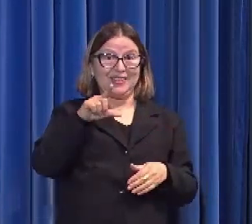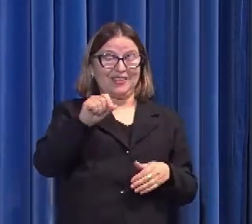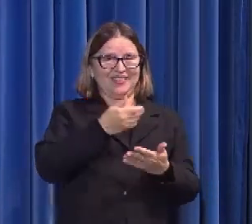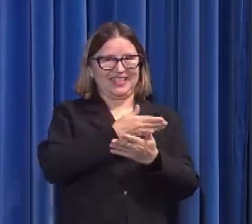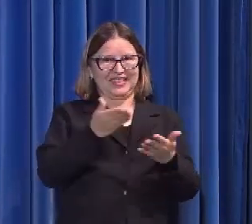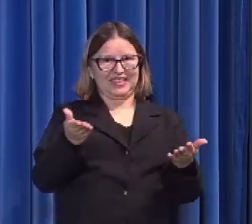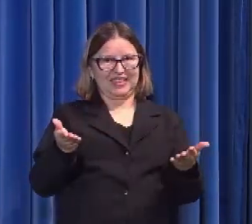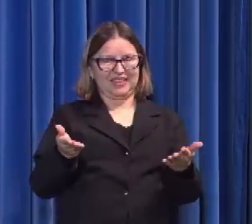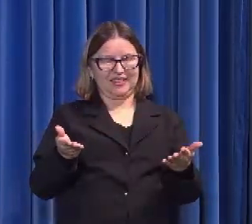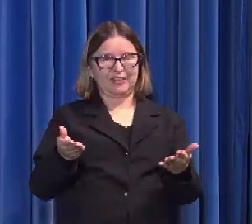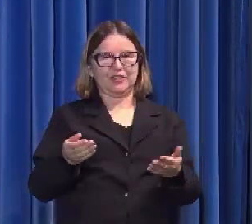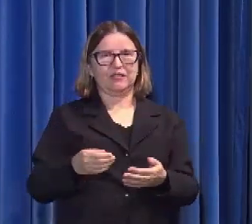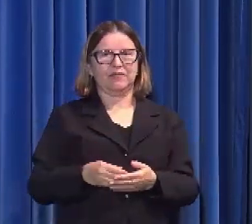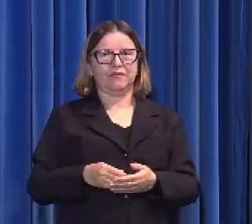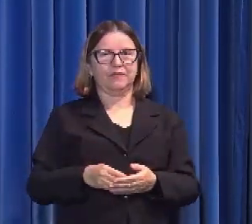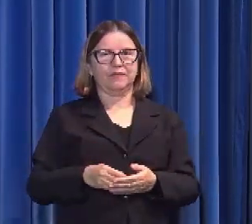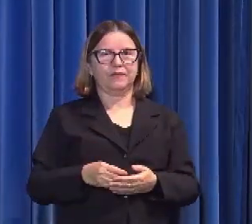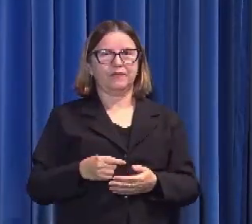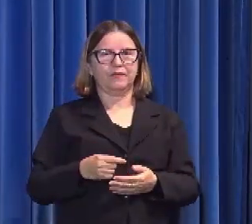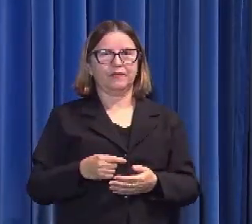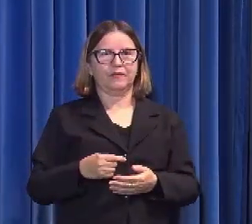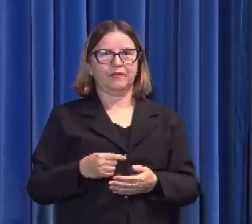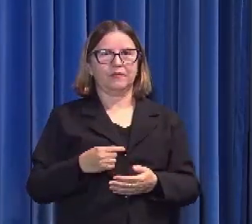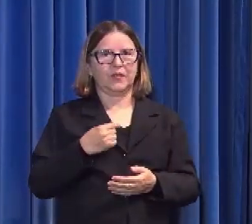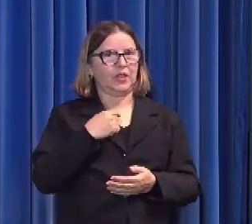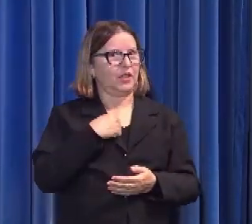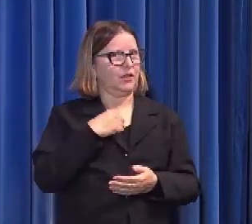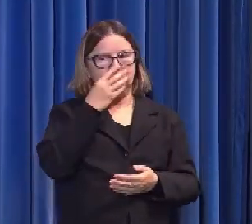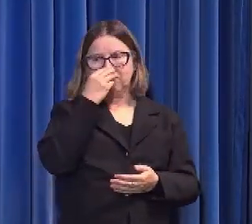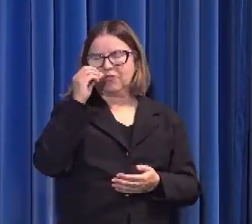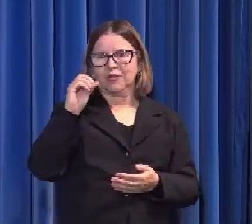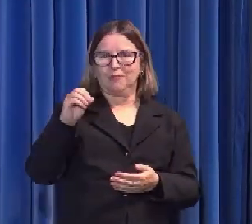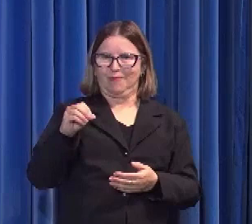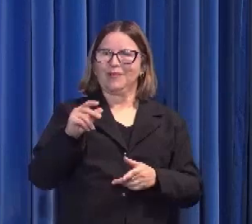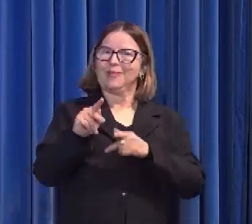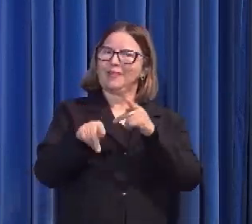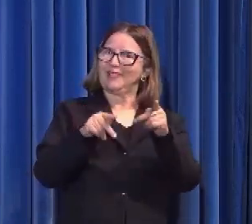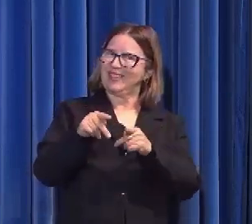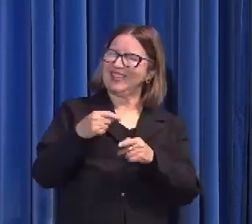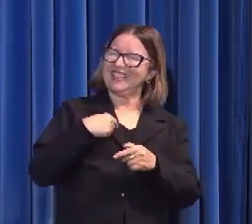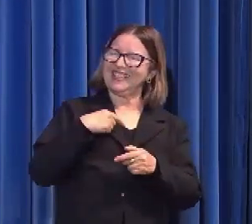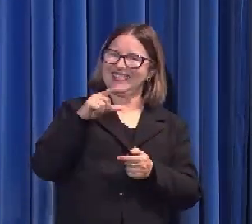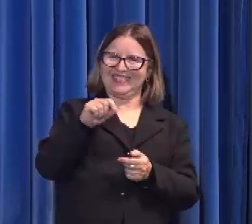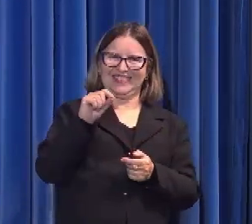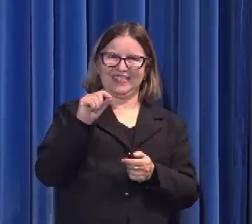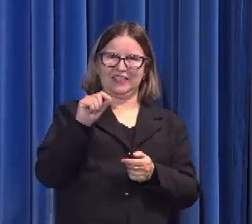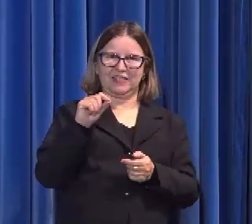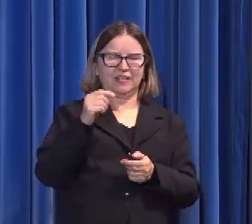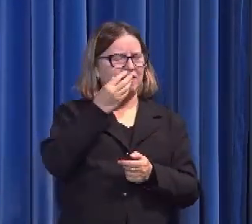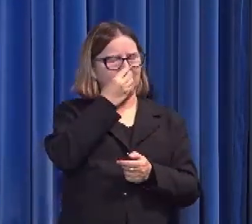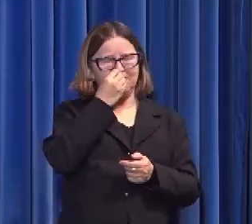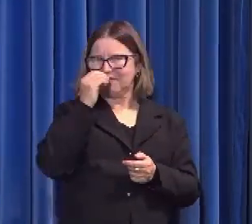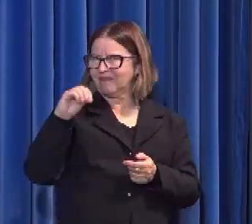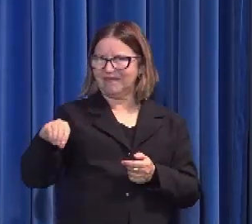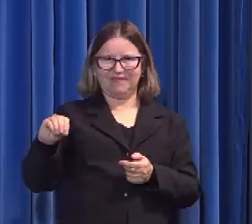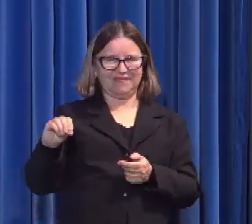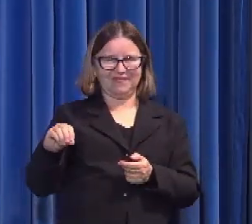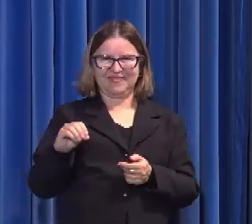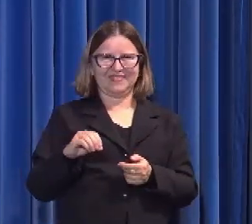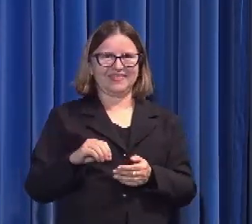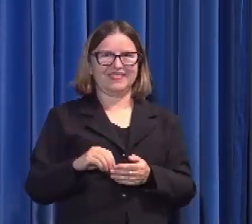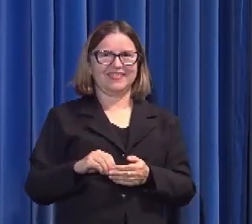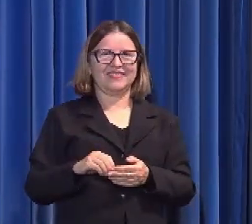e sabe de uma coisa eu não desisto daqueles que eu escolho eu não largo eu